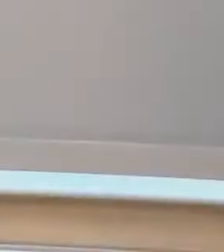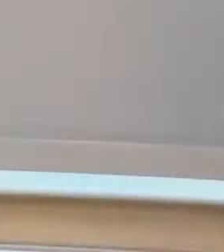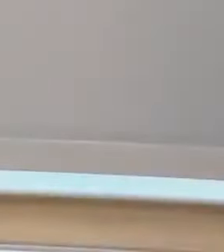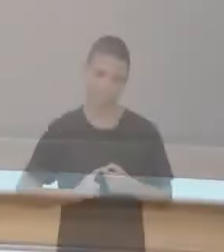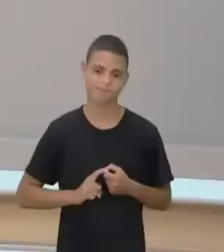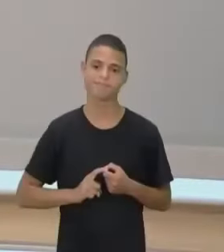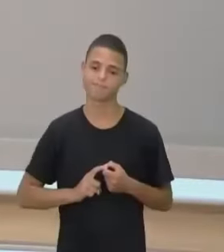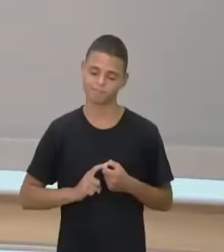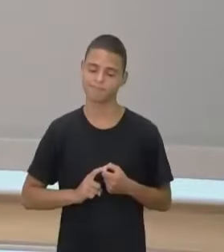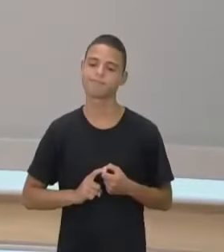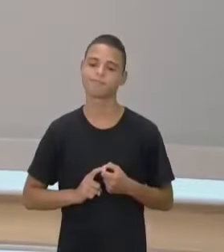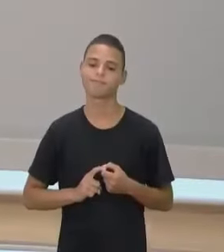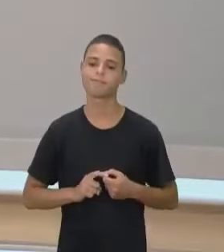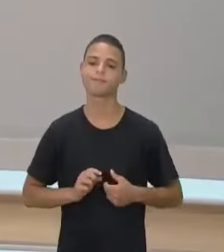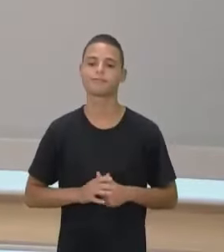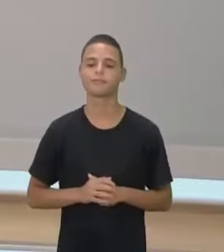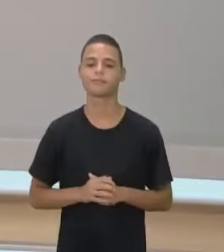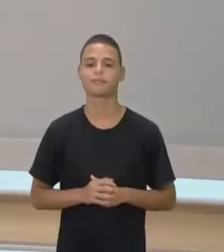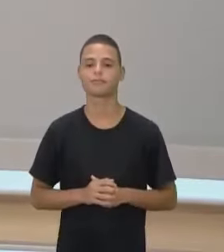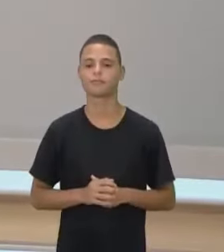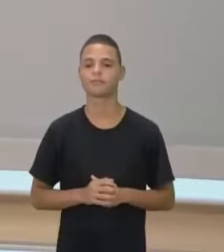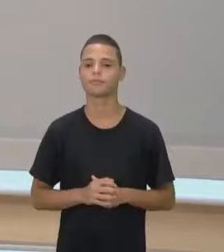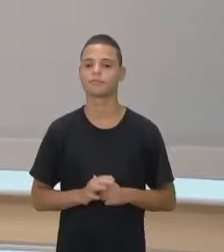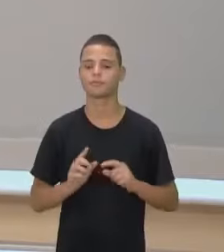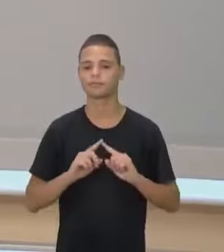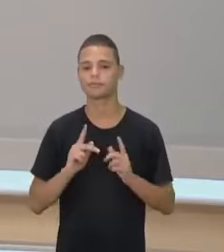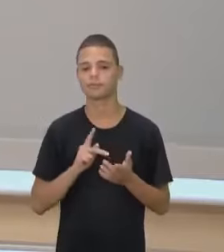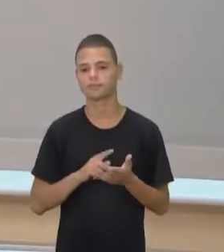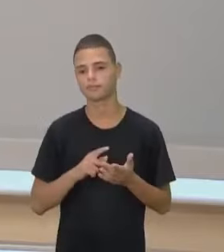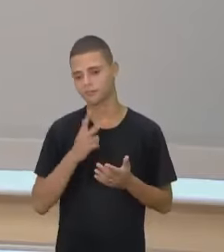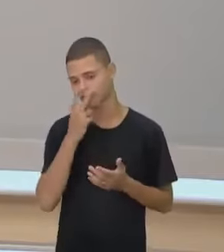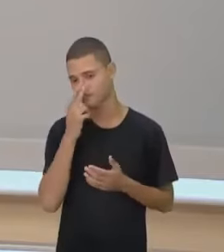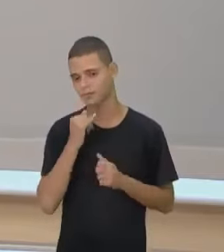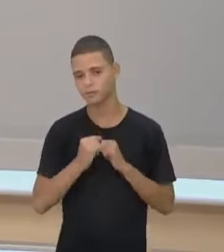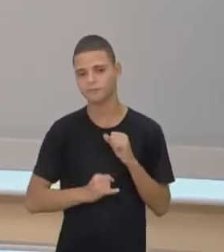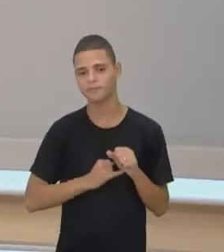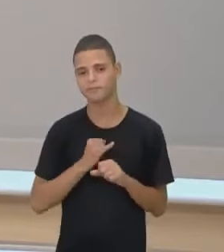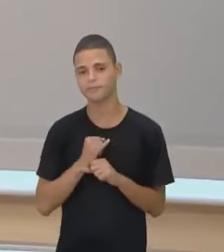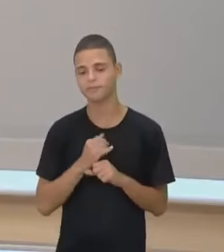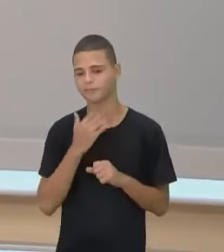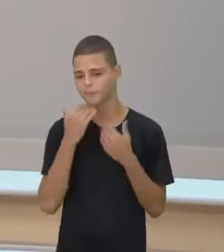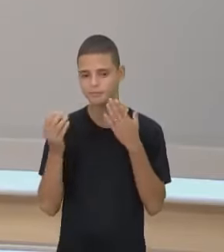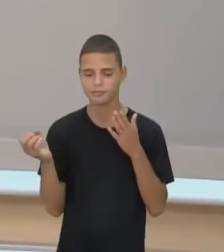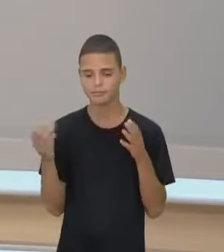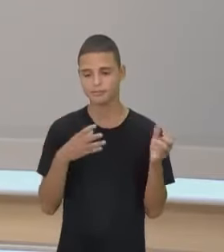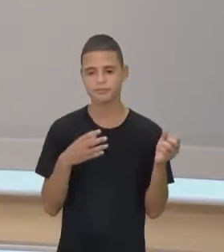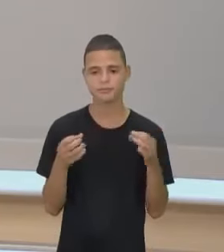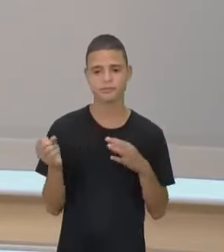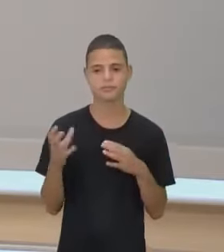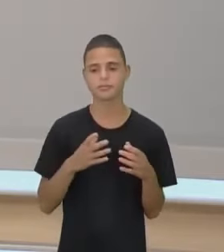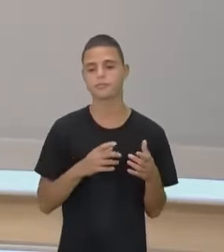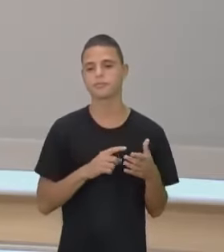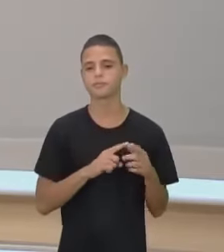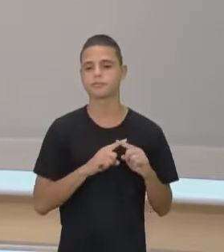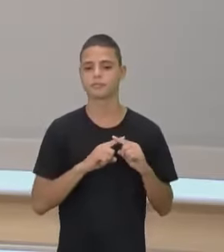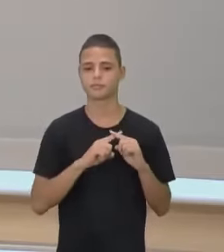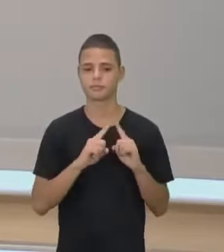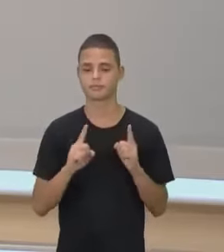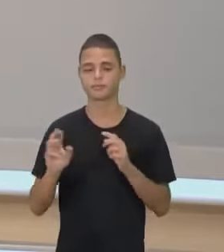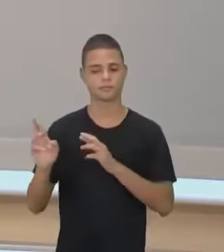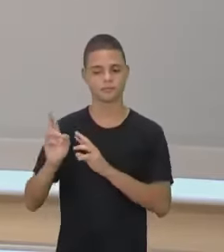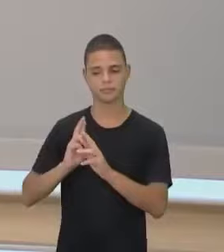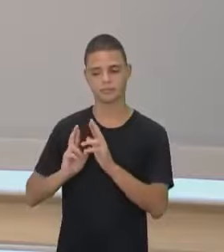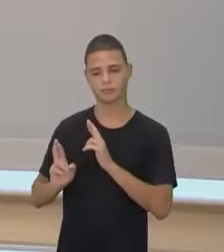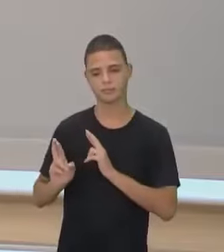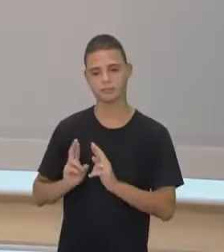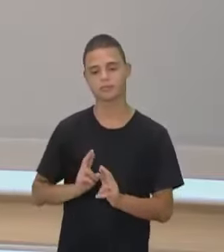Voltamos, pessoal. Na verdade, aqui a minha internet aqui que não estava atualizando, né? Mas responderão